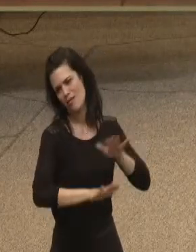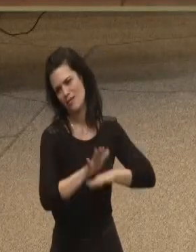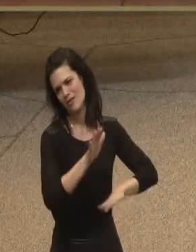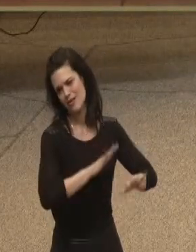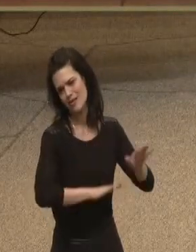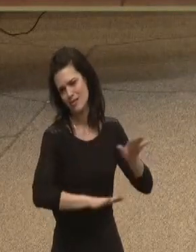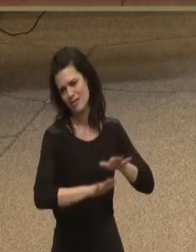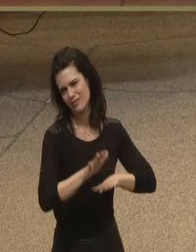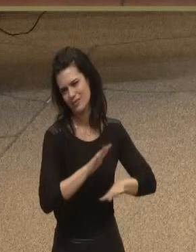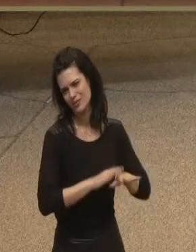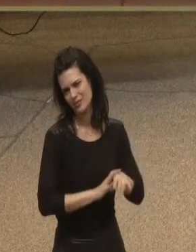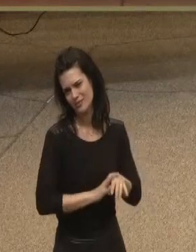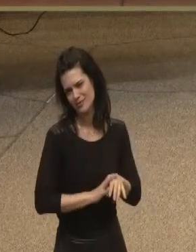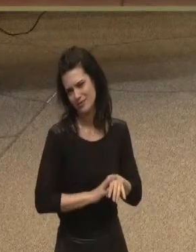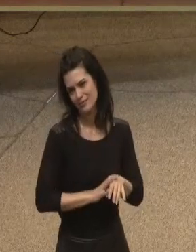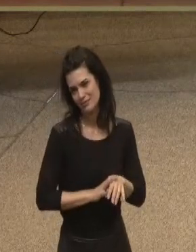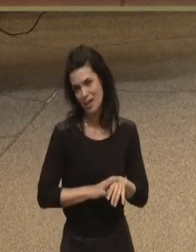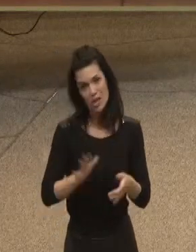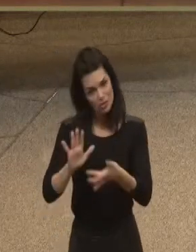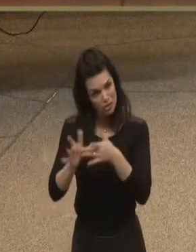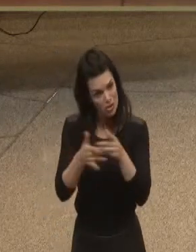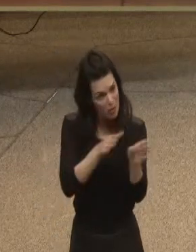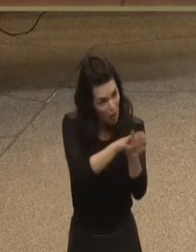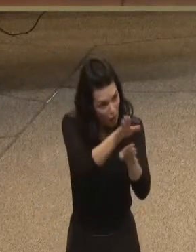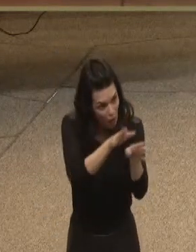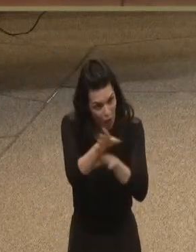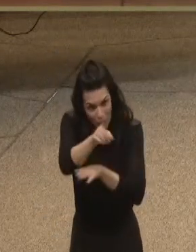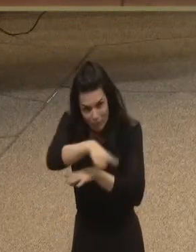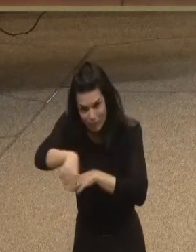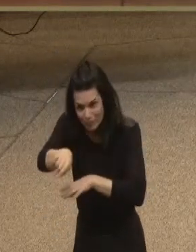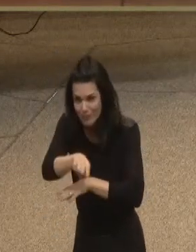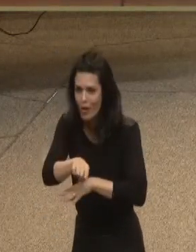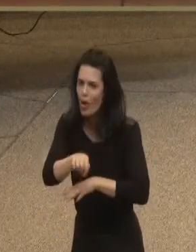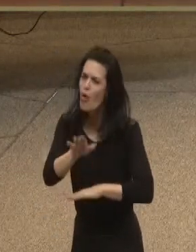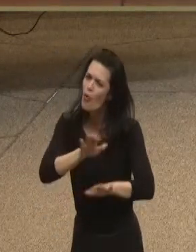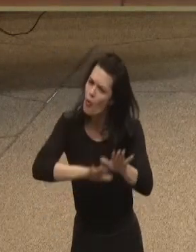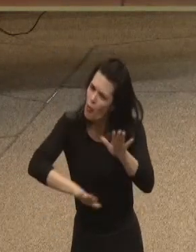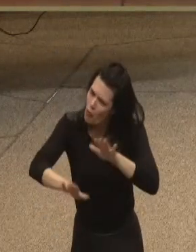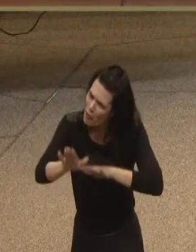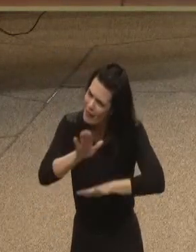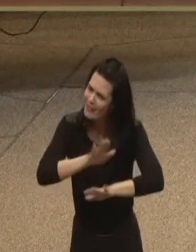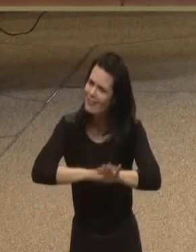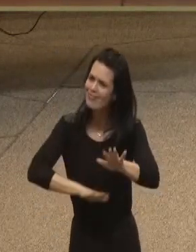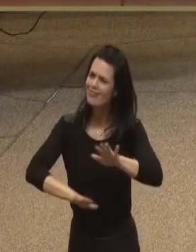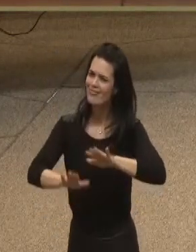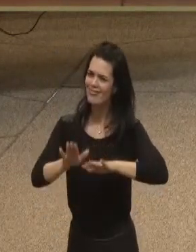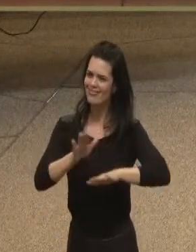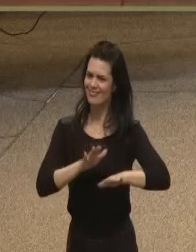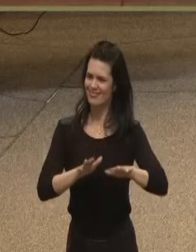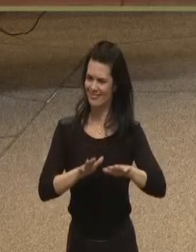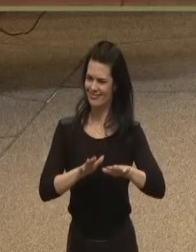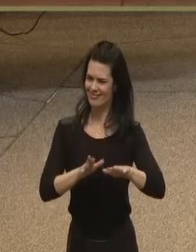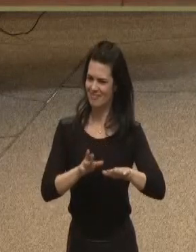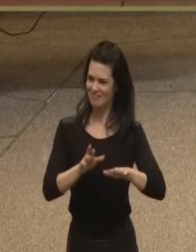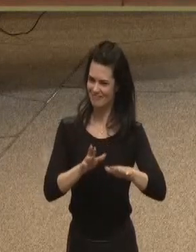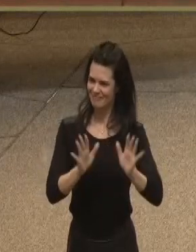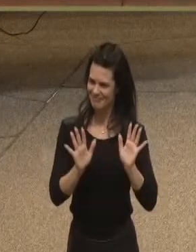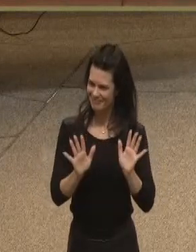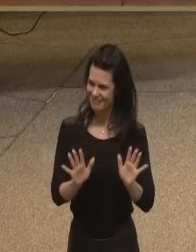O mesmo cuidado e o mesmo amor hoje permeiam as palavras do Senhor Jesus para mim e para